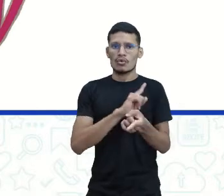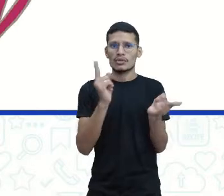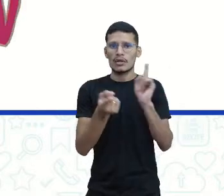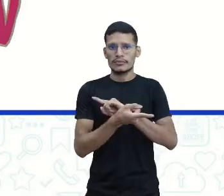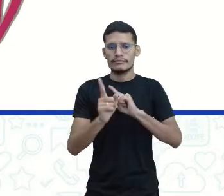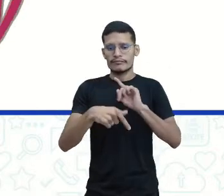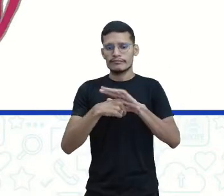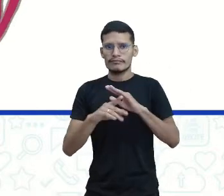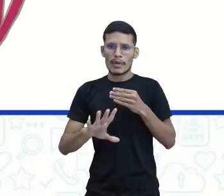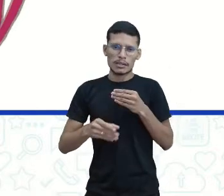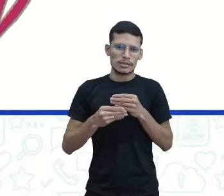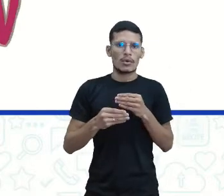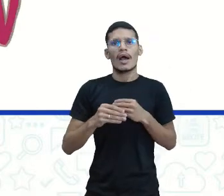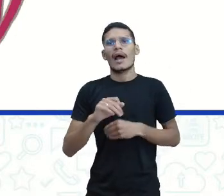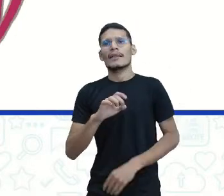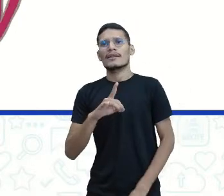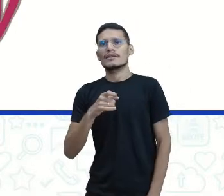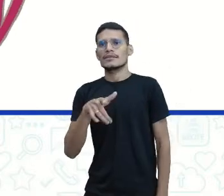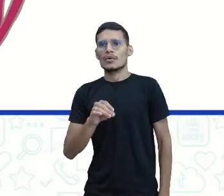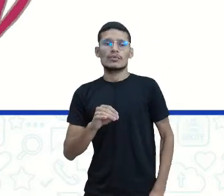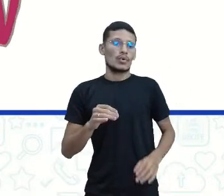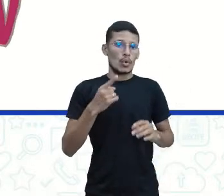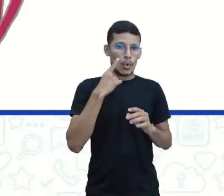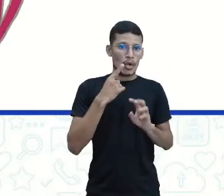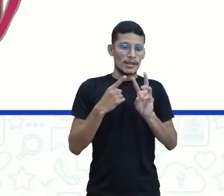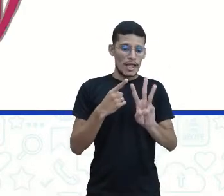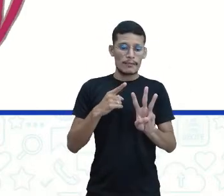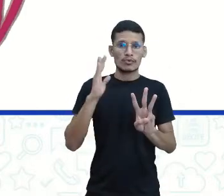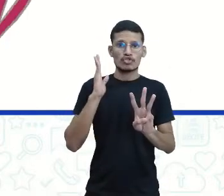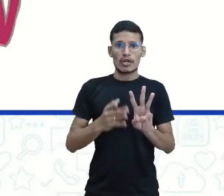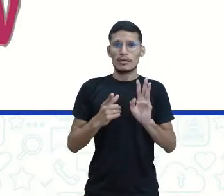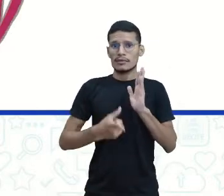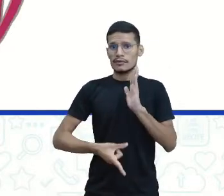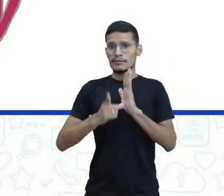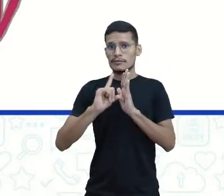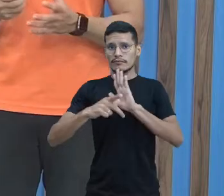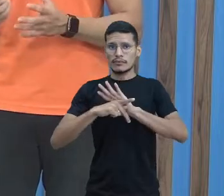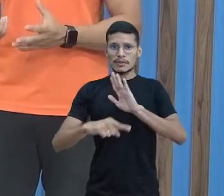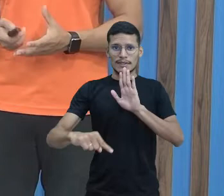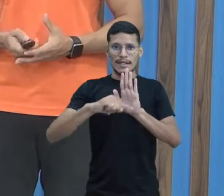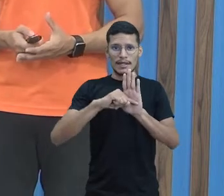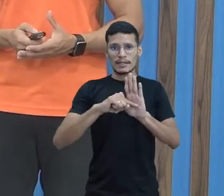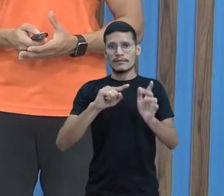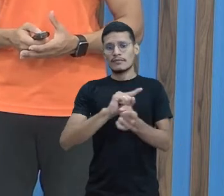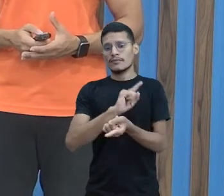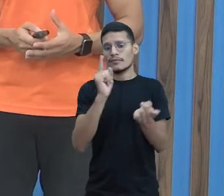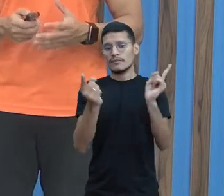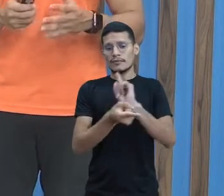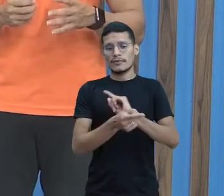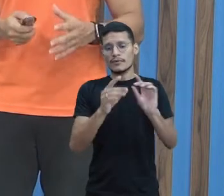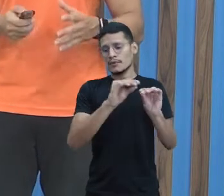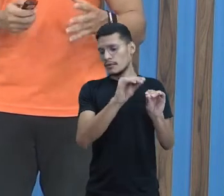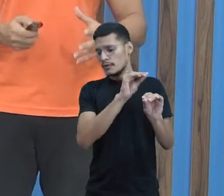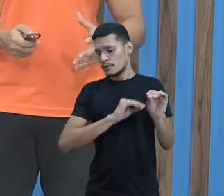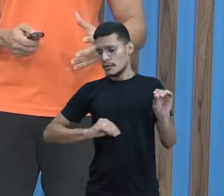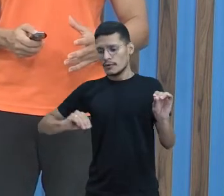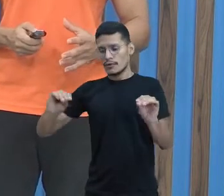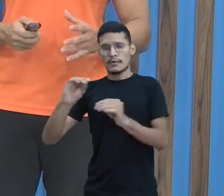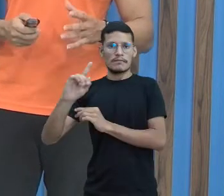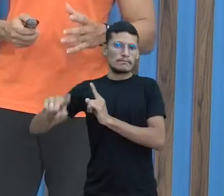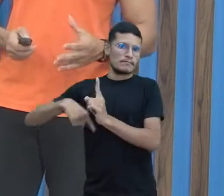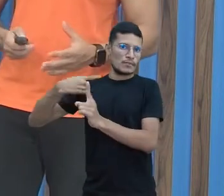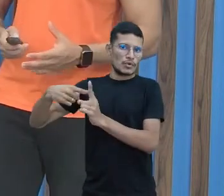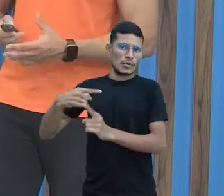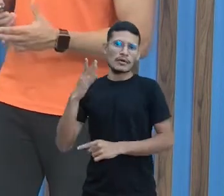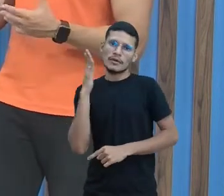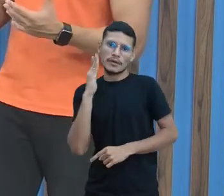adição. Então, aquele w que está negativo, a gente passa para o outro membro lá positivo.